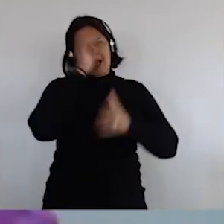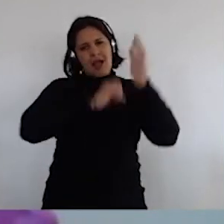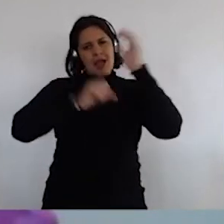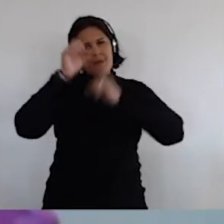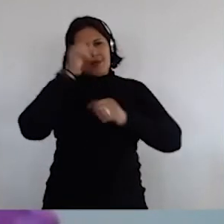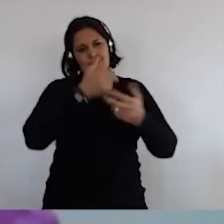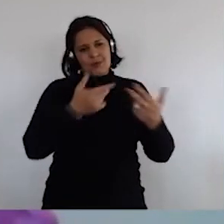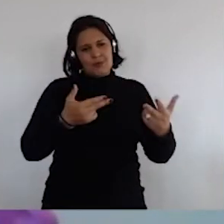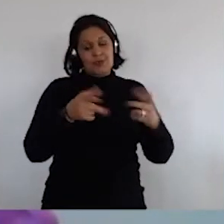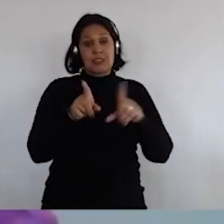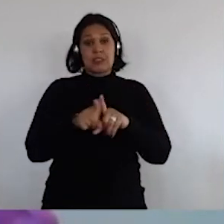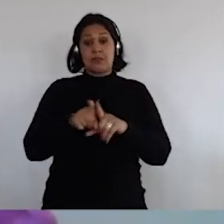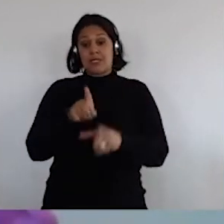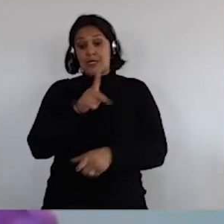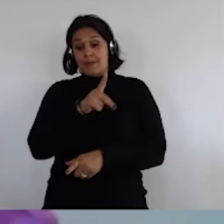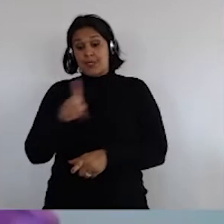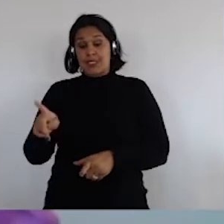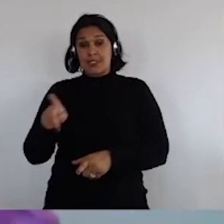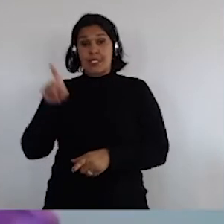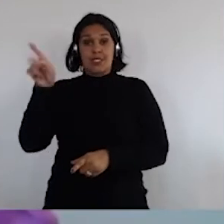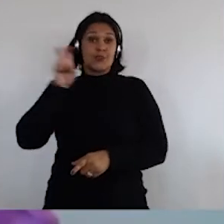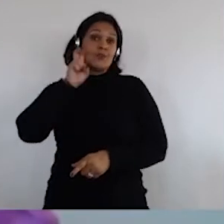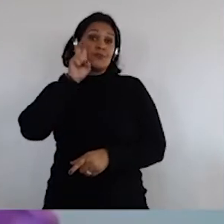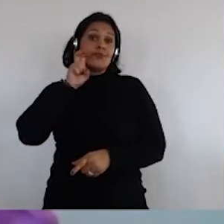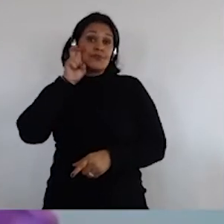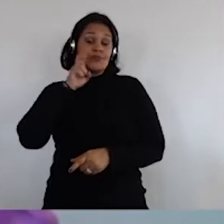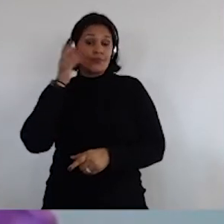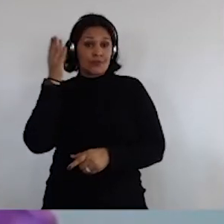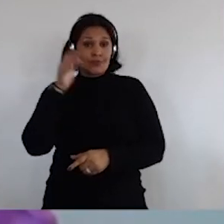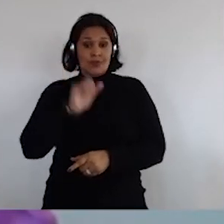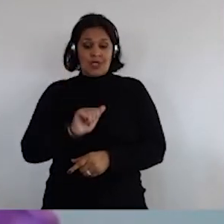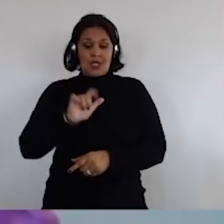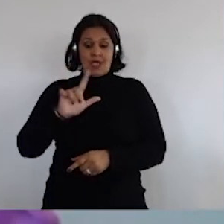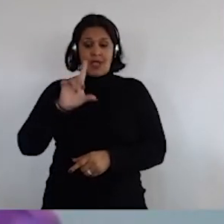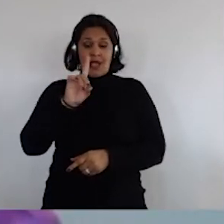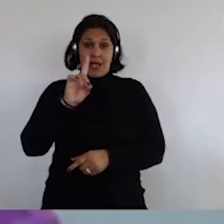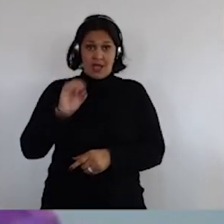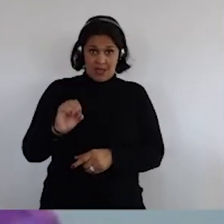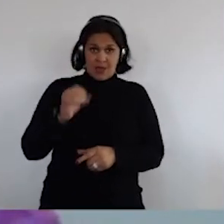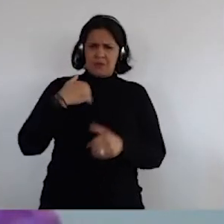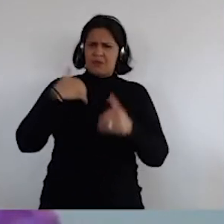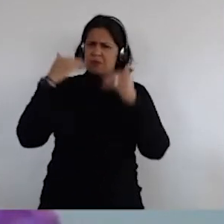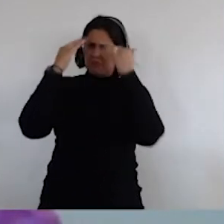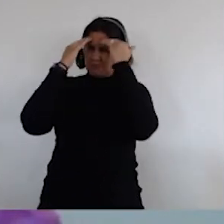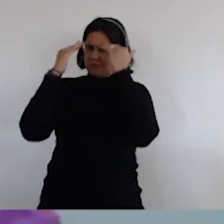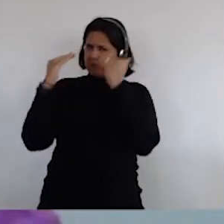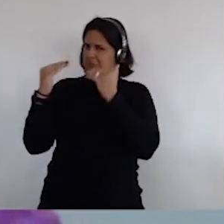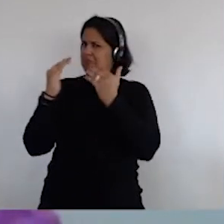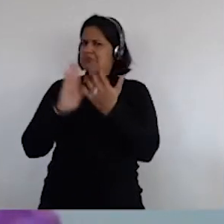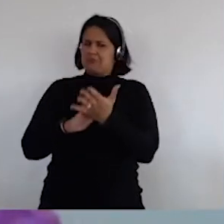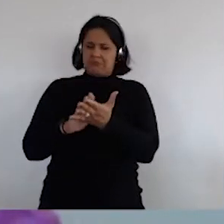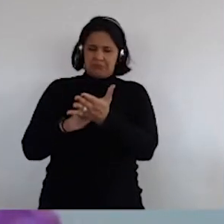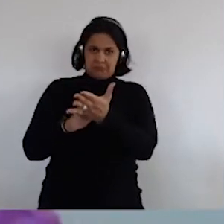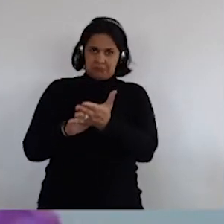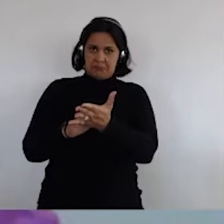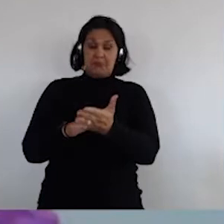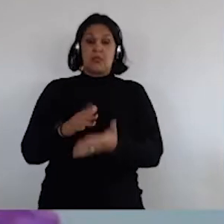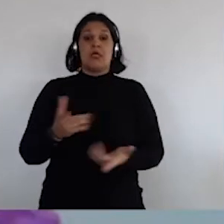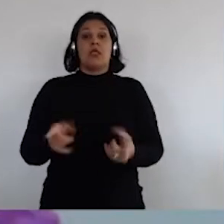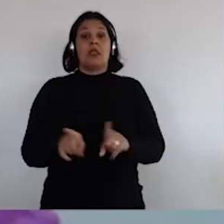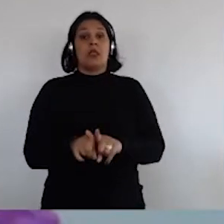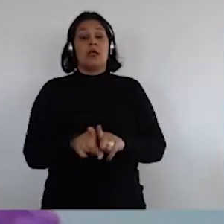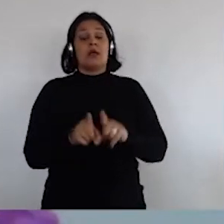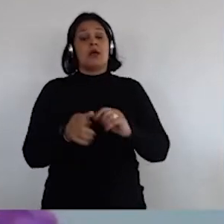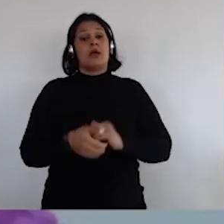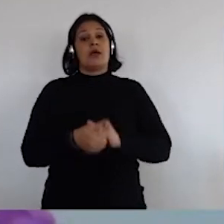Rio Grande do Norte, doutor Aldo de Medeiros, a quem eu admiro muito. Saúdo o presidente da